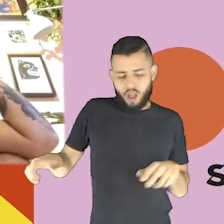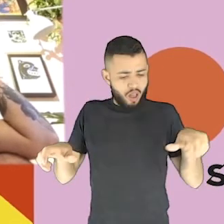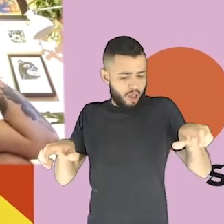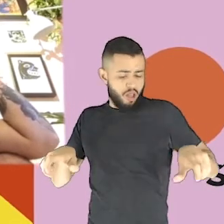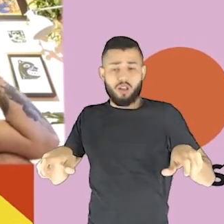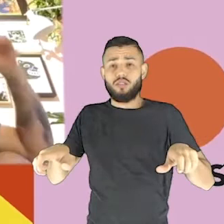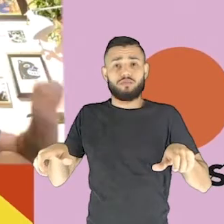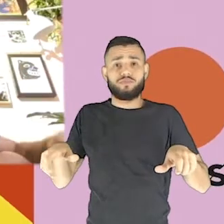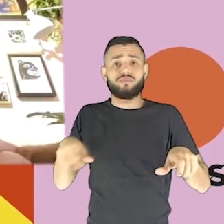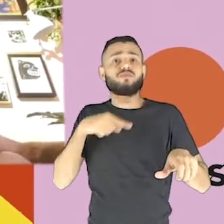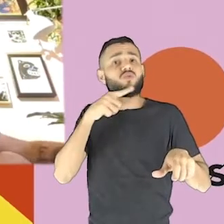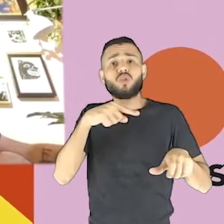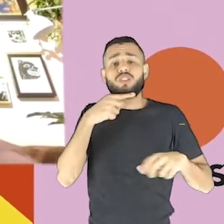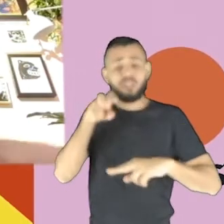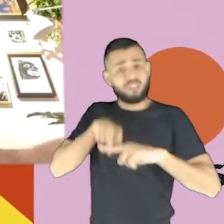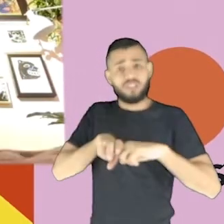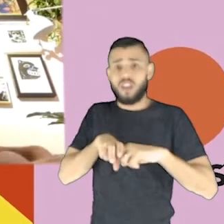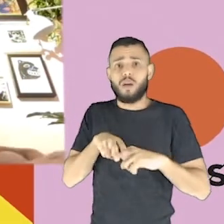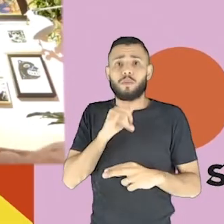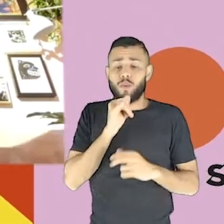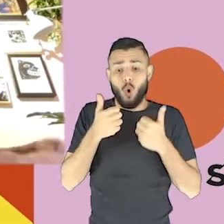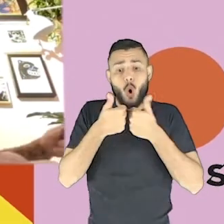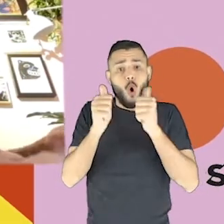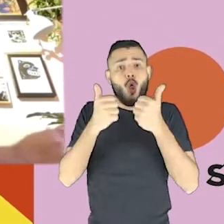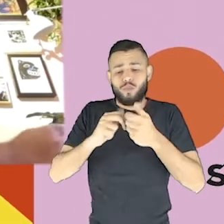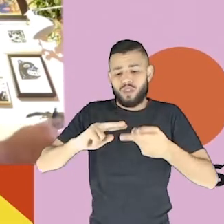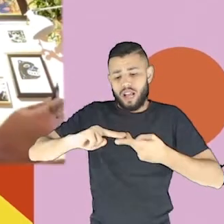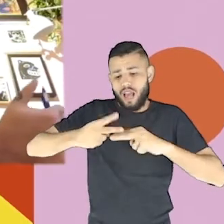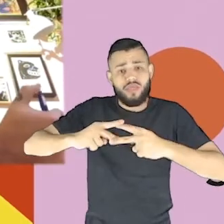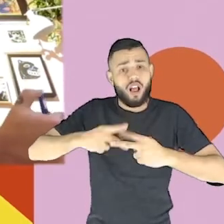braço, que você não consiga nem sentar. Isso no ônibus, você não